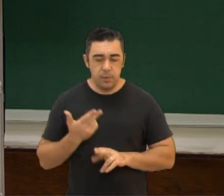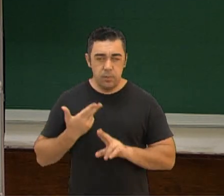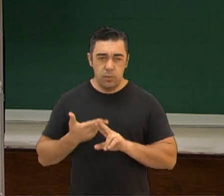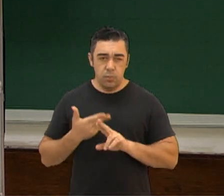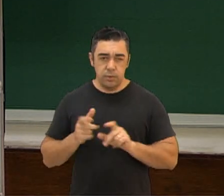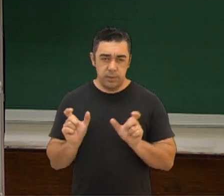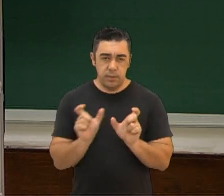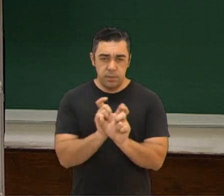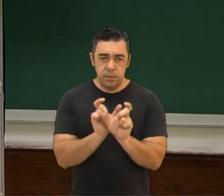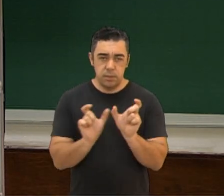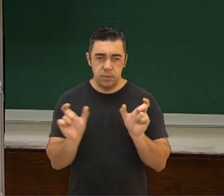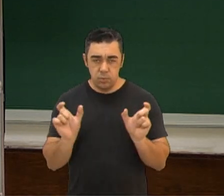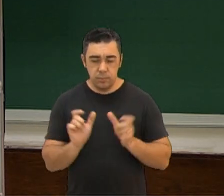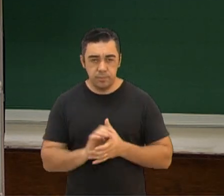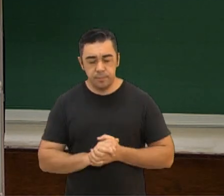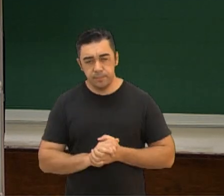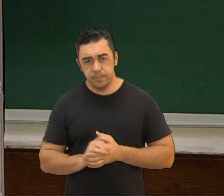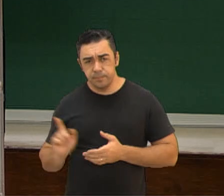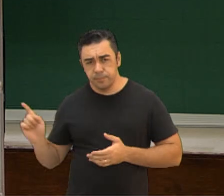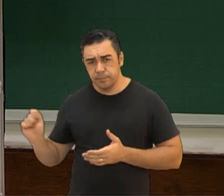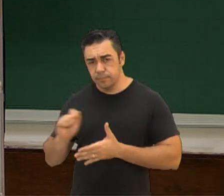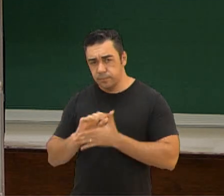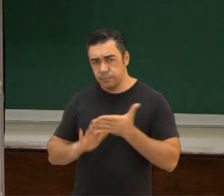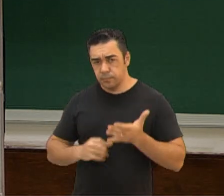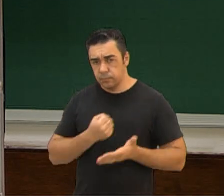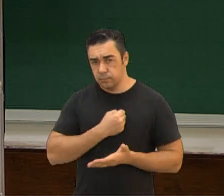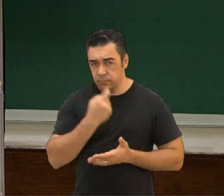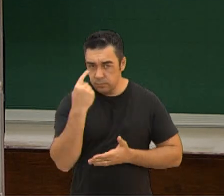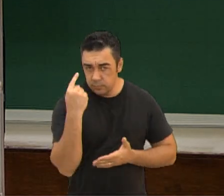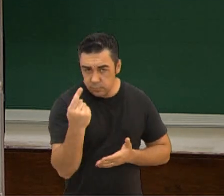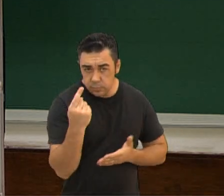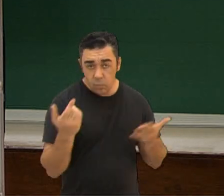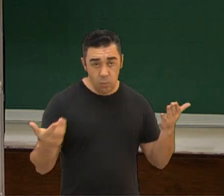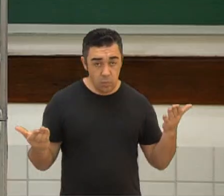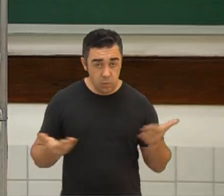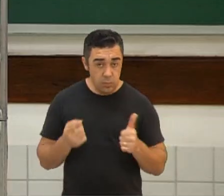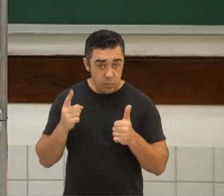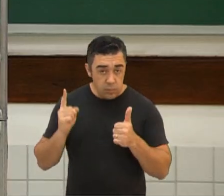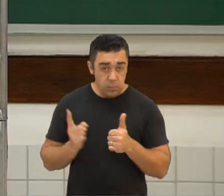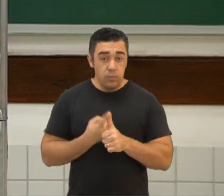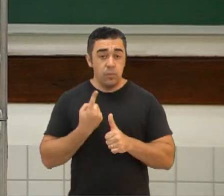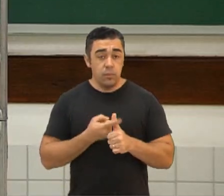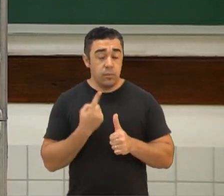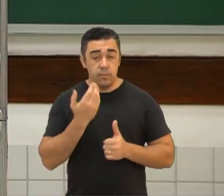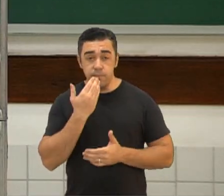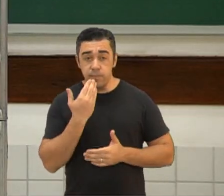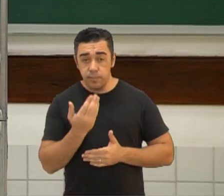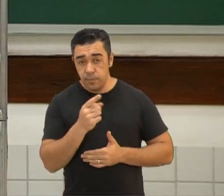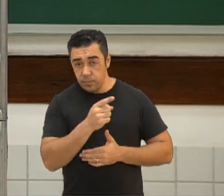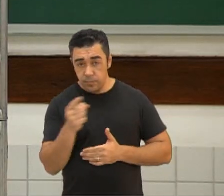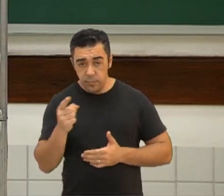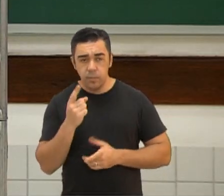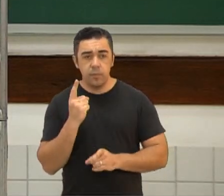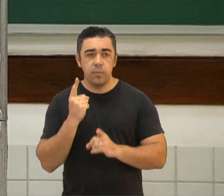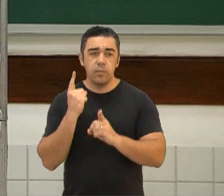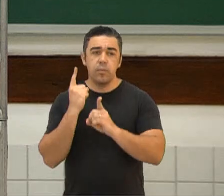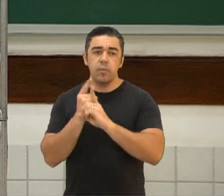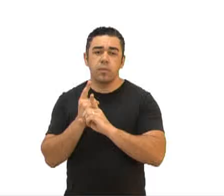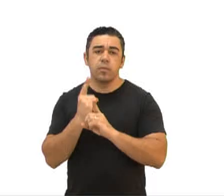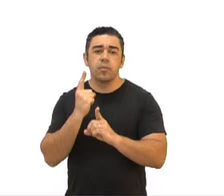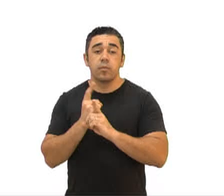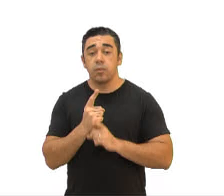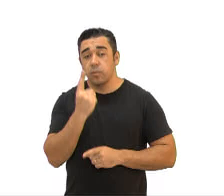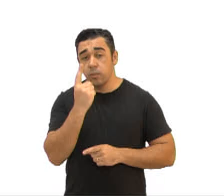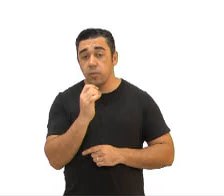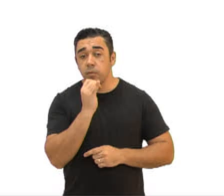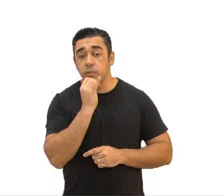esses sinônimos, né? Para o exercício 1, nosso primeiro exercício da aula de hoje, pessoal, então eu vou pedir para vocês localizarem um